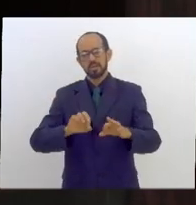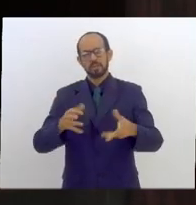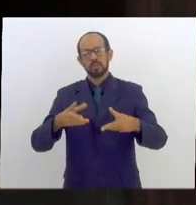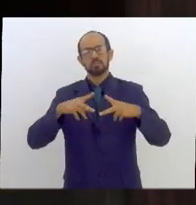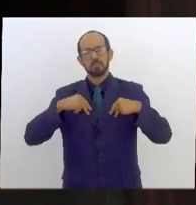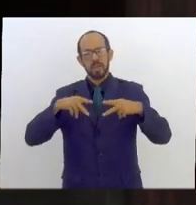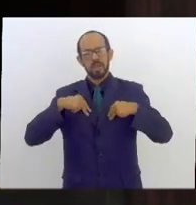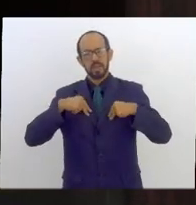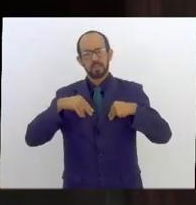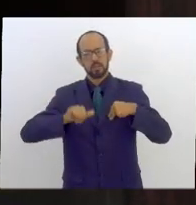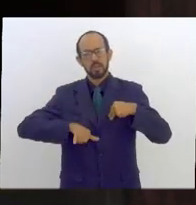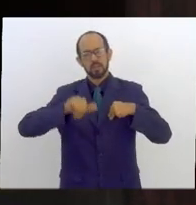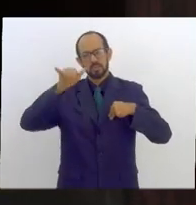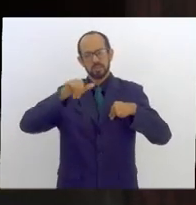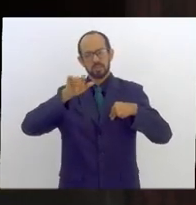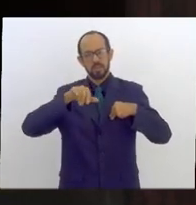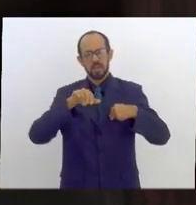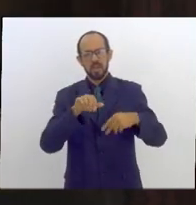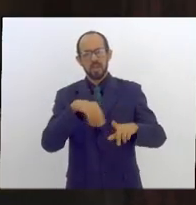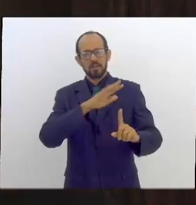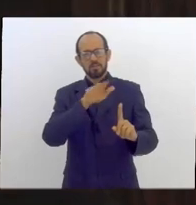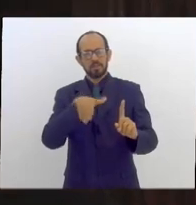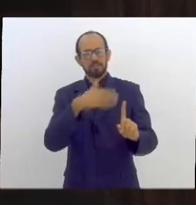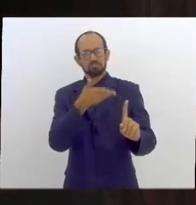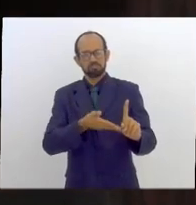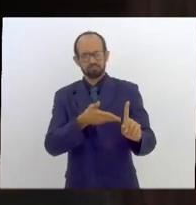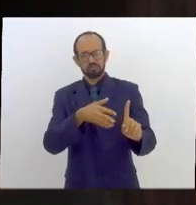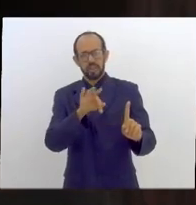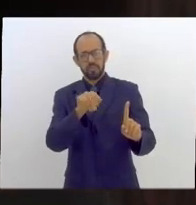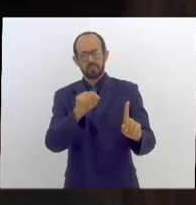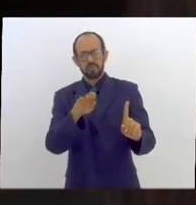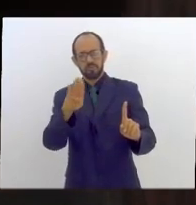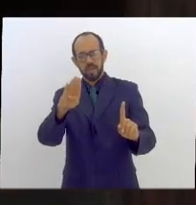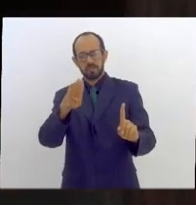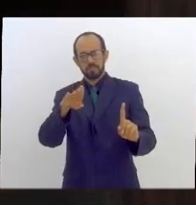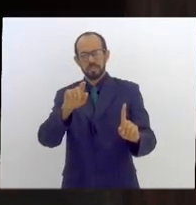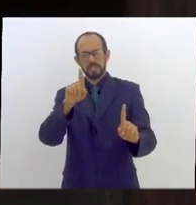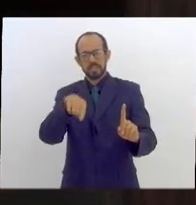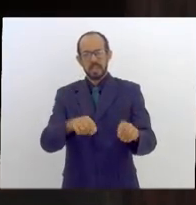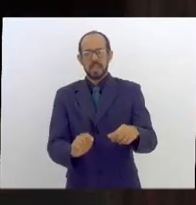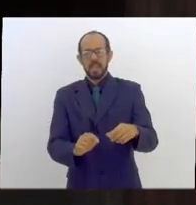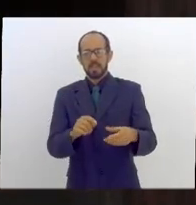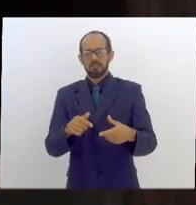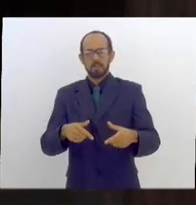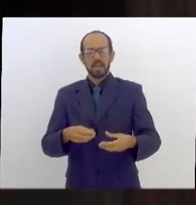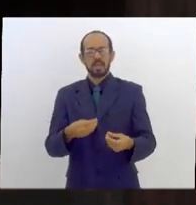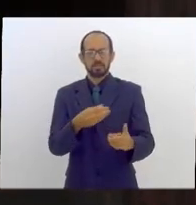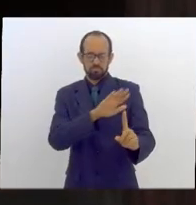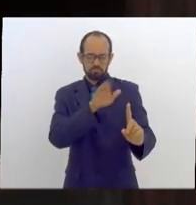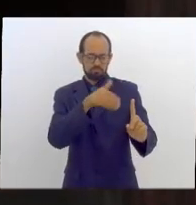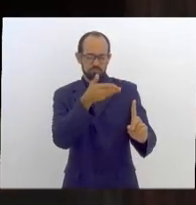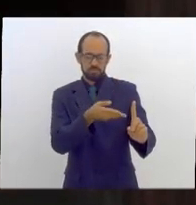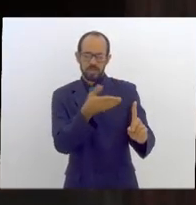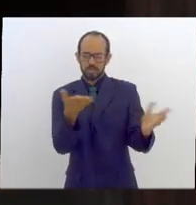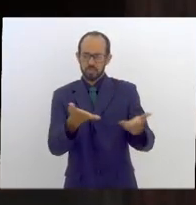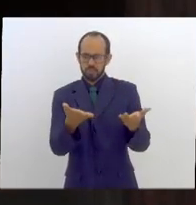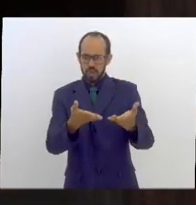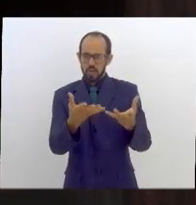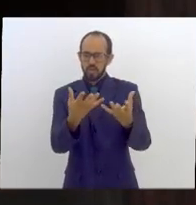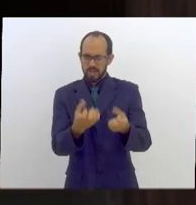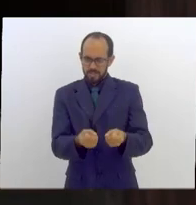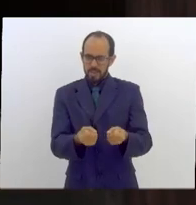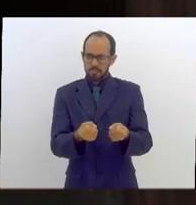nossa Força Aérea Brasileira, origem do reconhecimento representado pelas comendas que ora recebem.